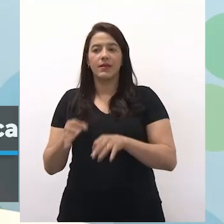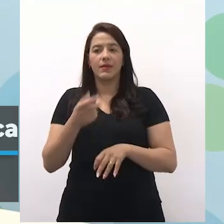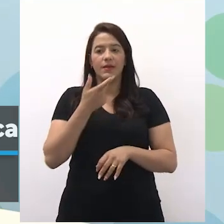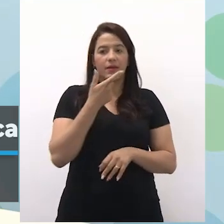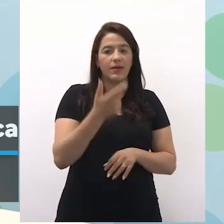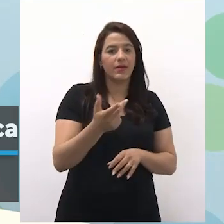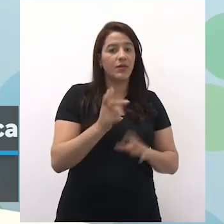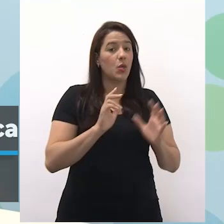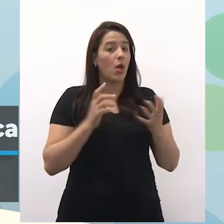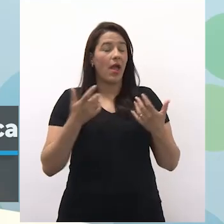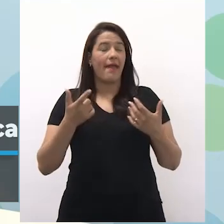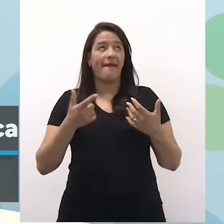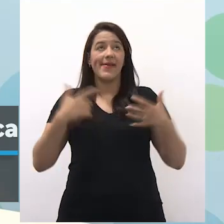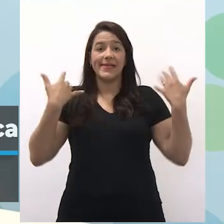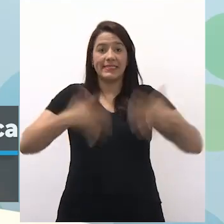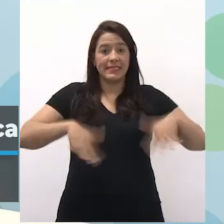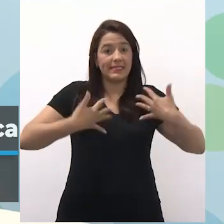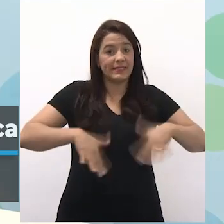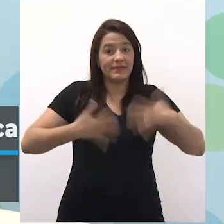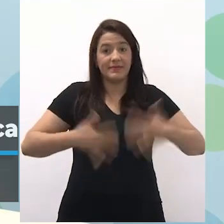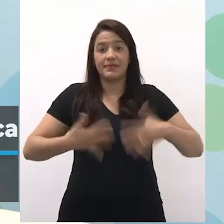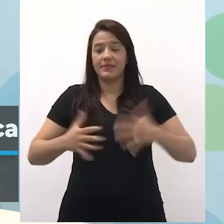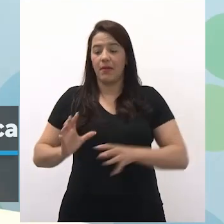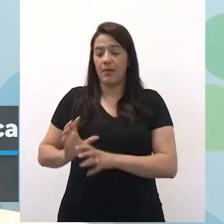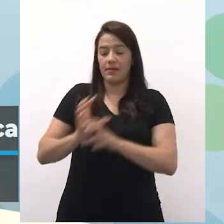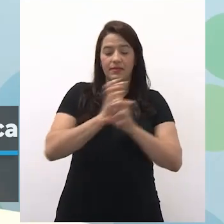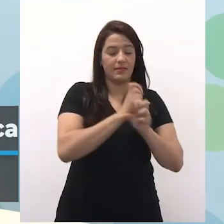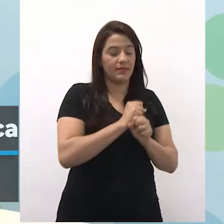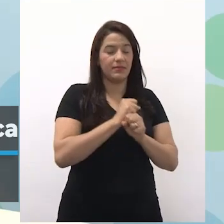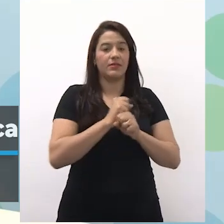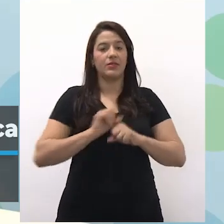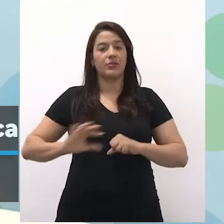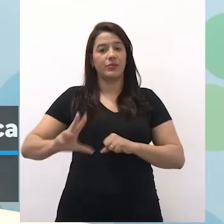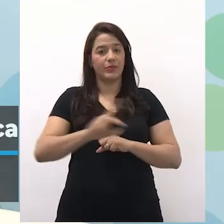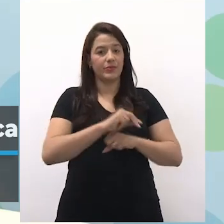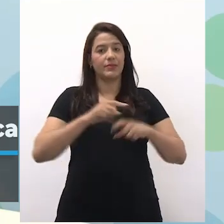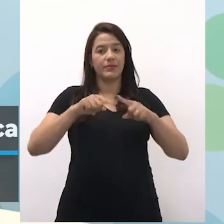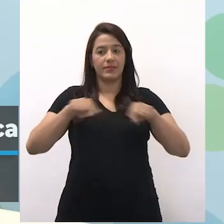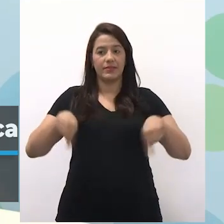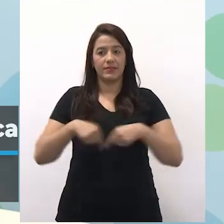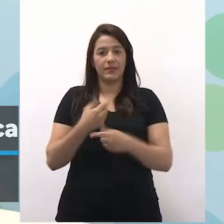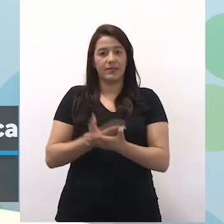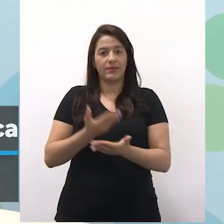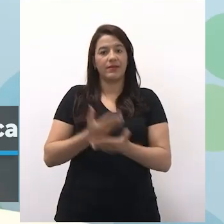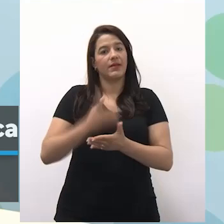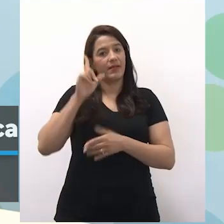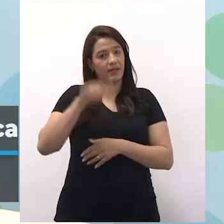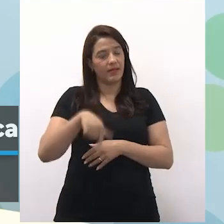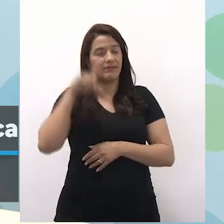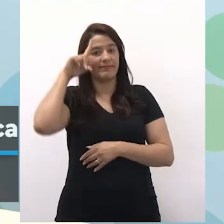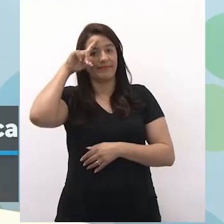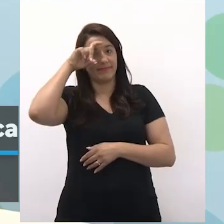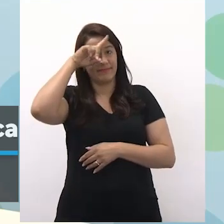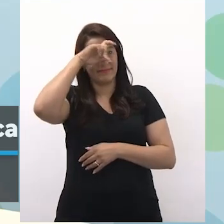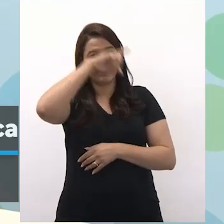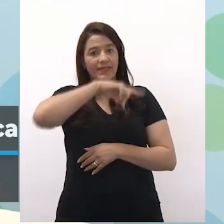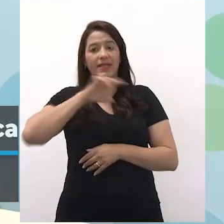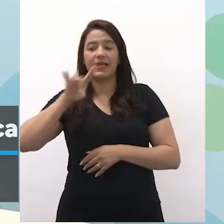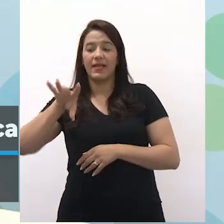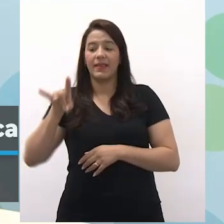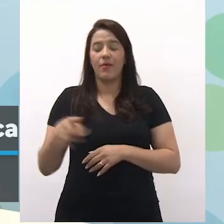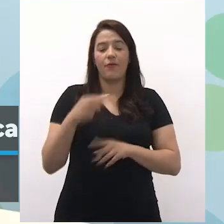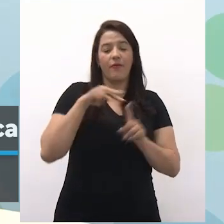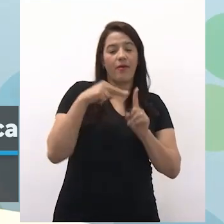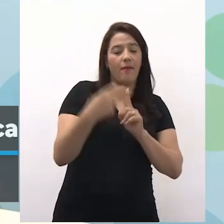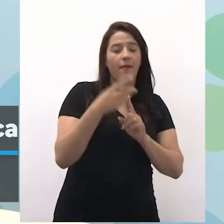um fervo no dia de fechar a média na sala de aula. Então, era muito assim. Cada um dava o seu ponto de